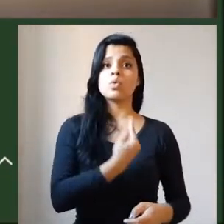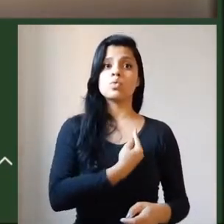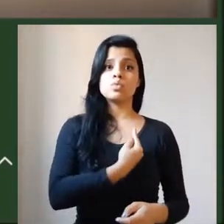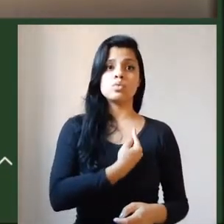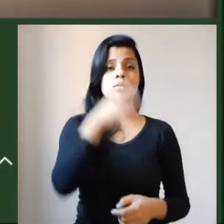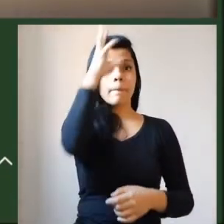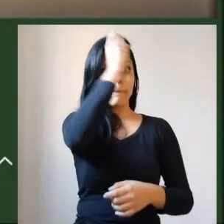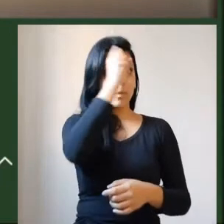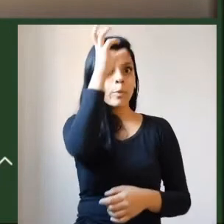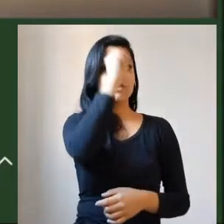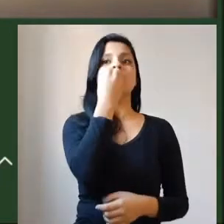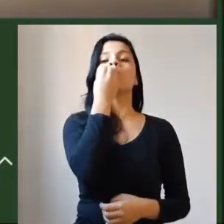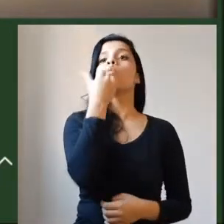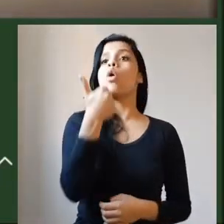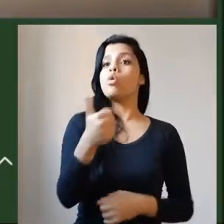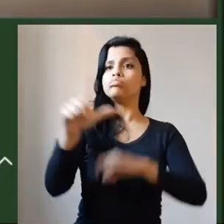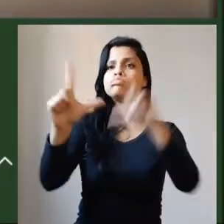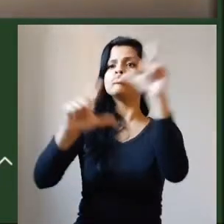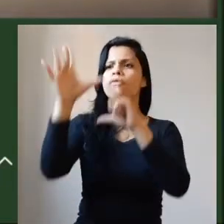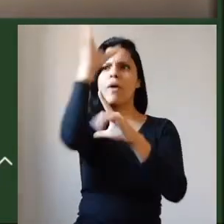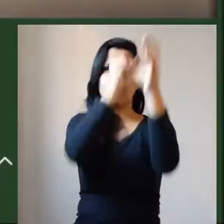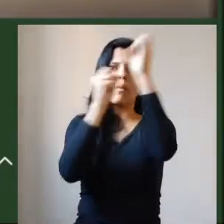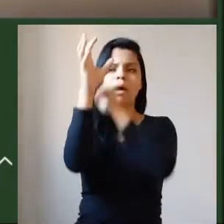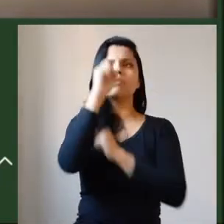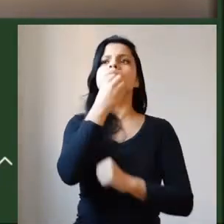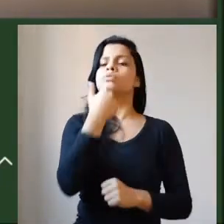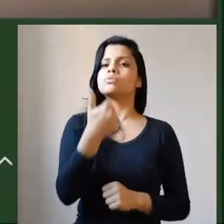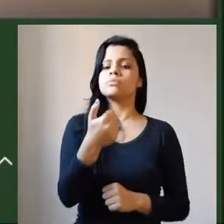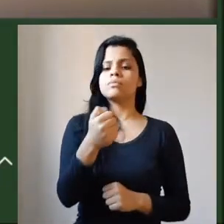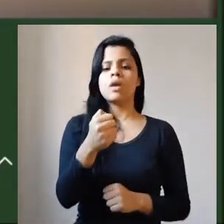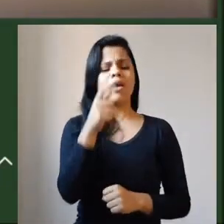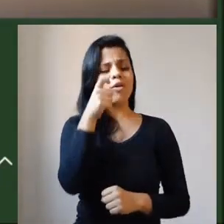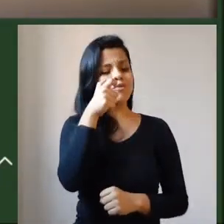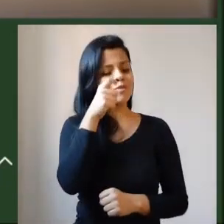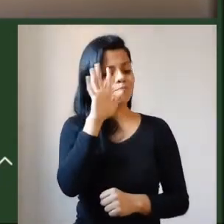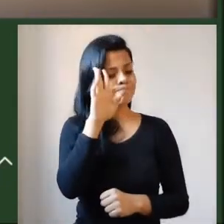vendo uma postagem, não lembro de quem foi agora, mas falando de fases